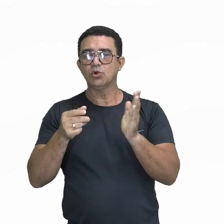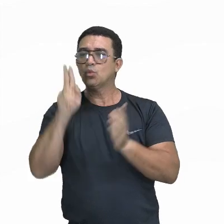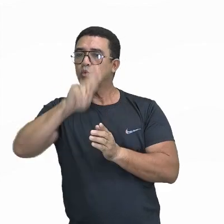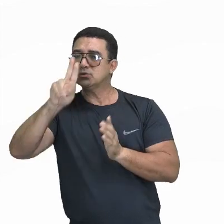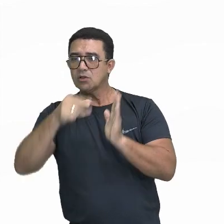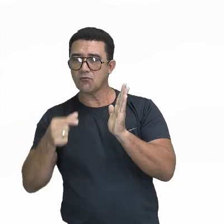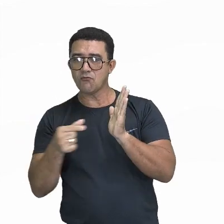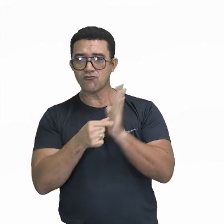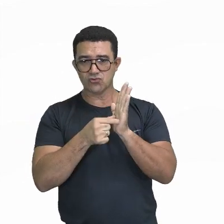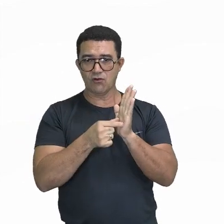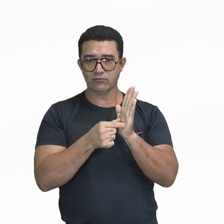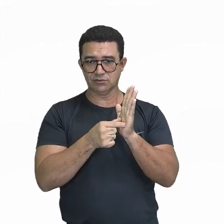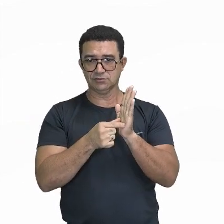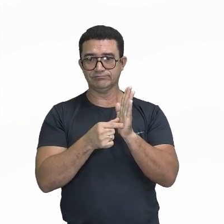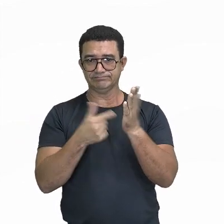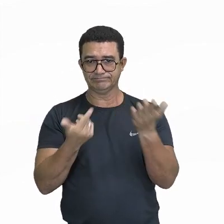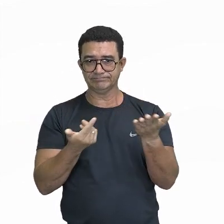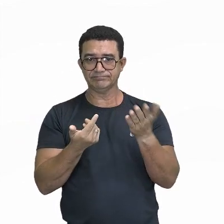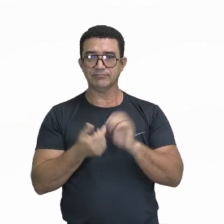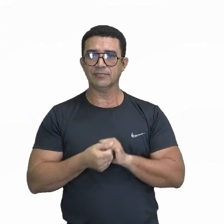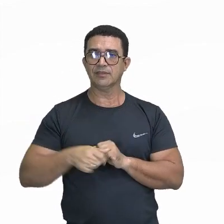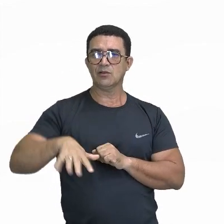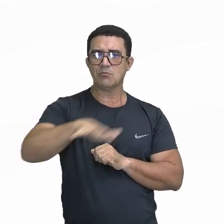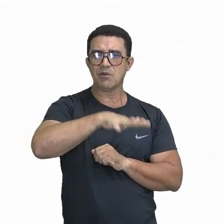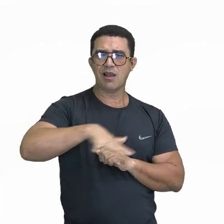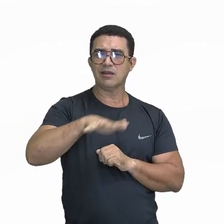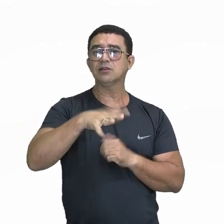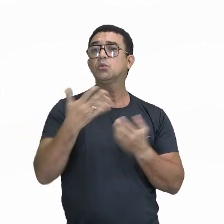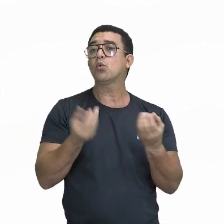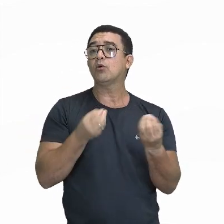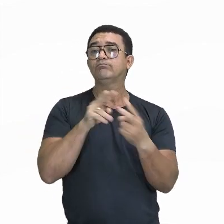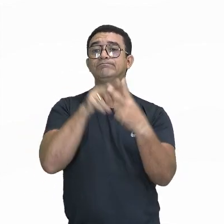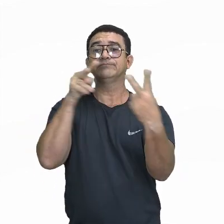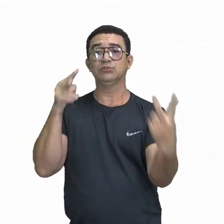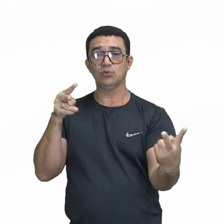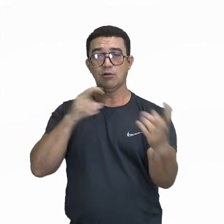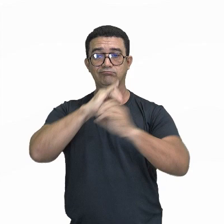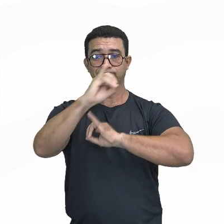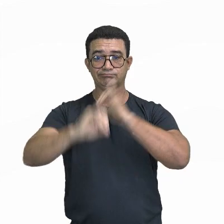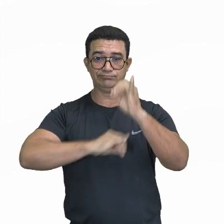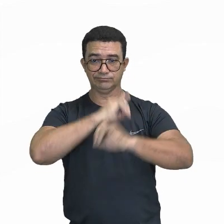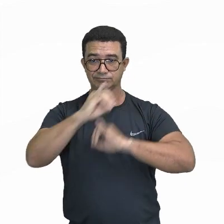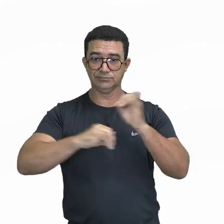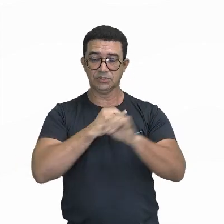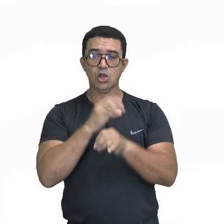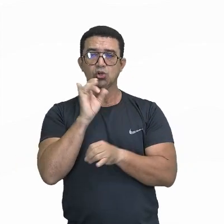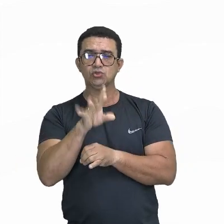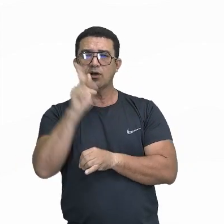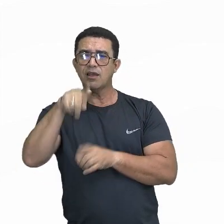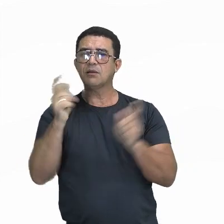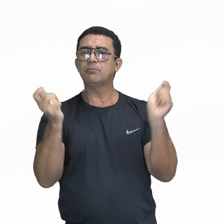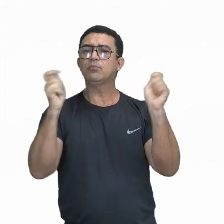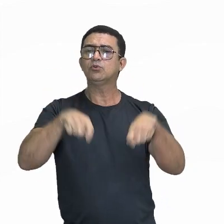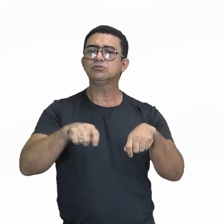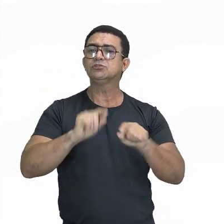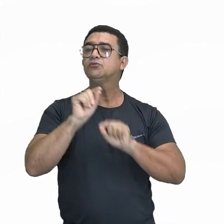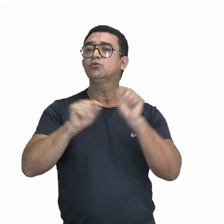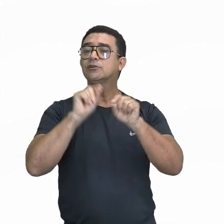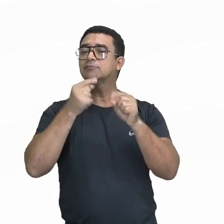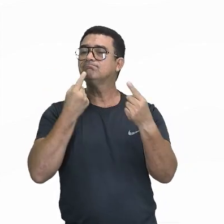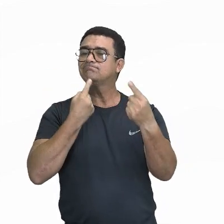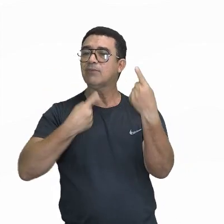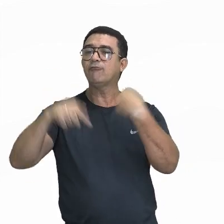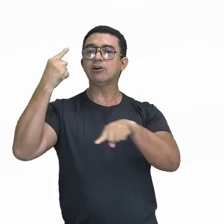ou hardware, num espaço virtual. Isso só é possível devido ao